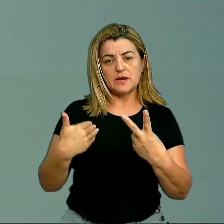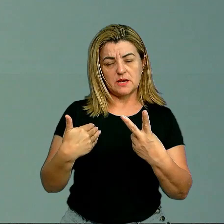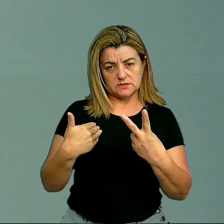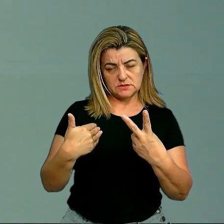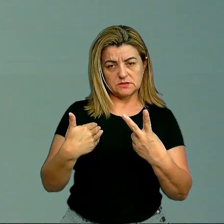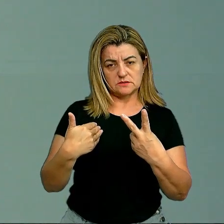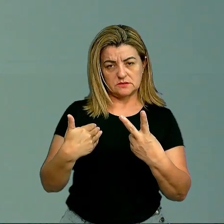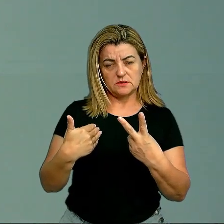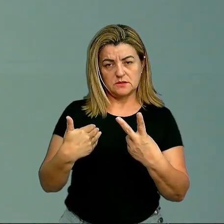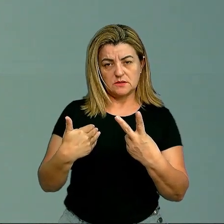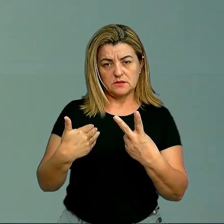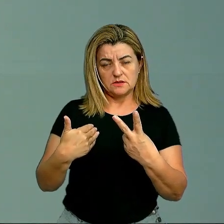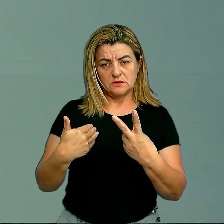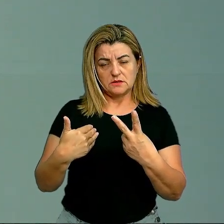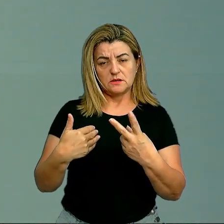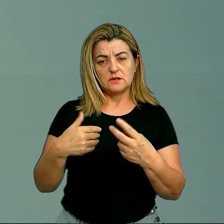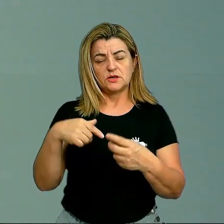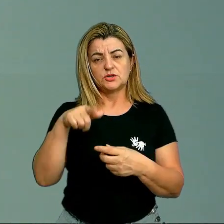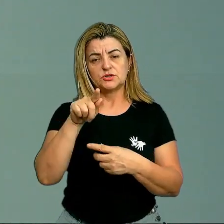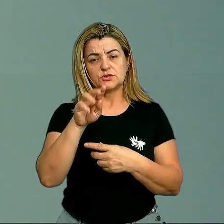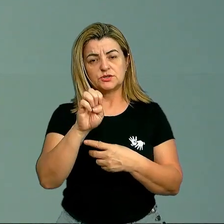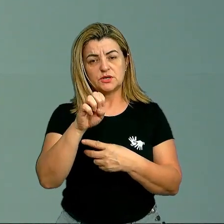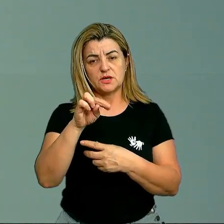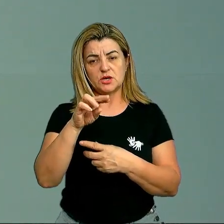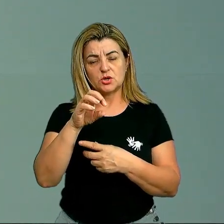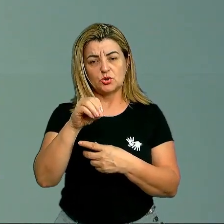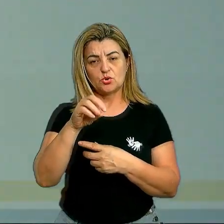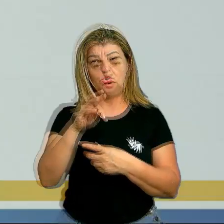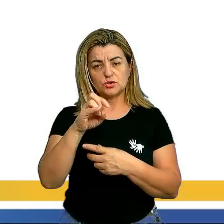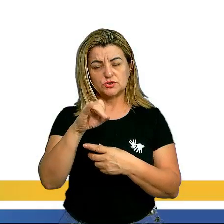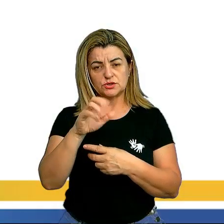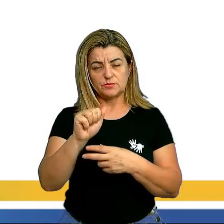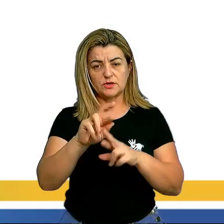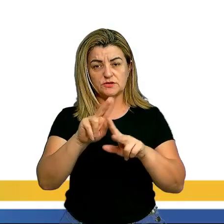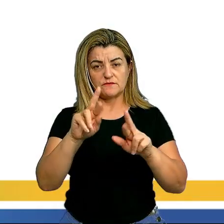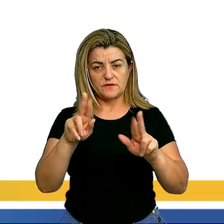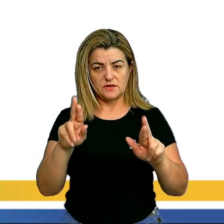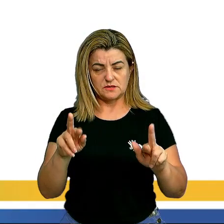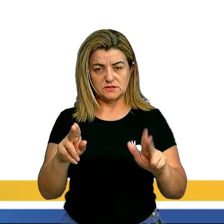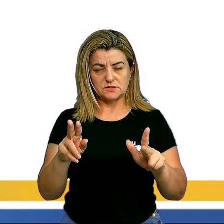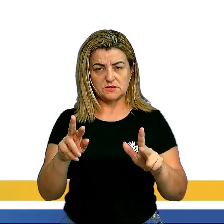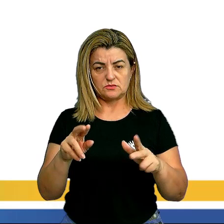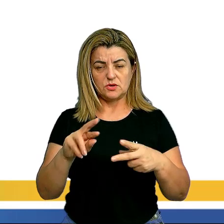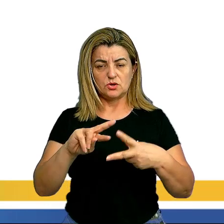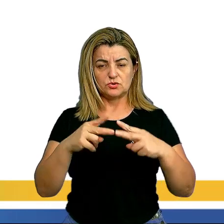fenotípica, tá? É característica, genotípica tá mais na diferenciação dos genes, tá?